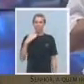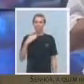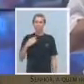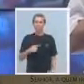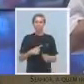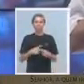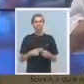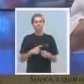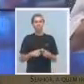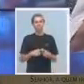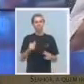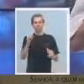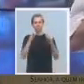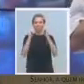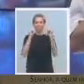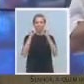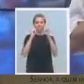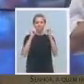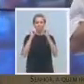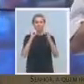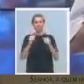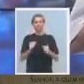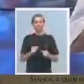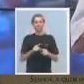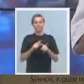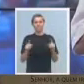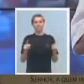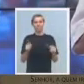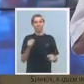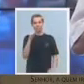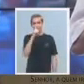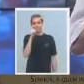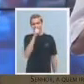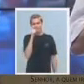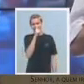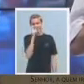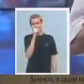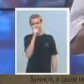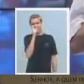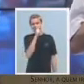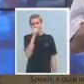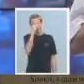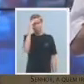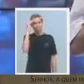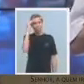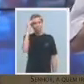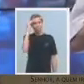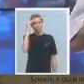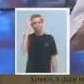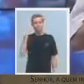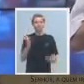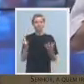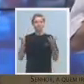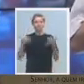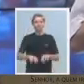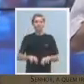Ele usa disso para fazer mais, para safadeza. Mas ele sabe,